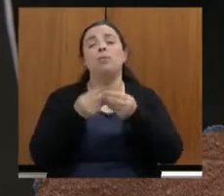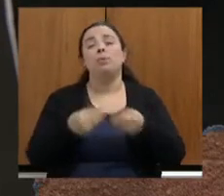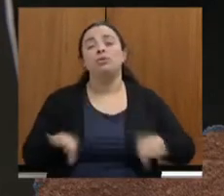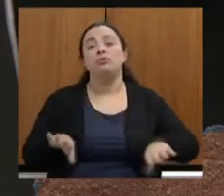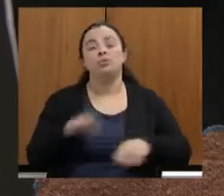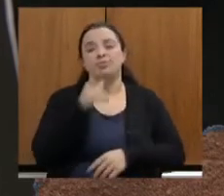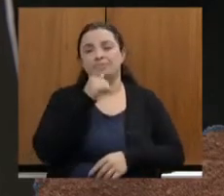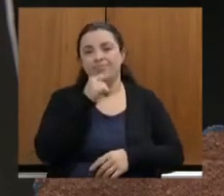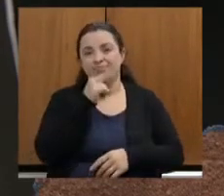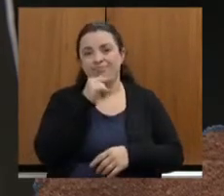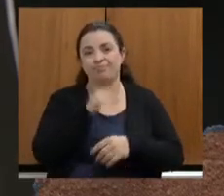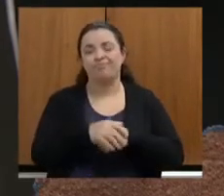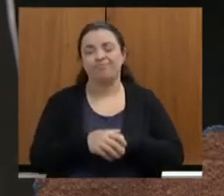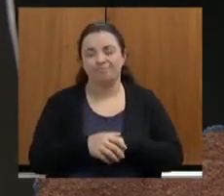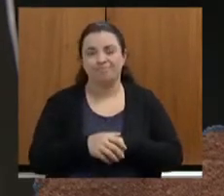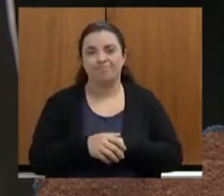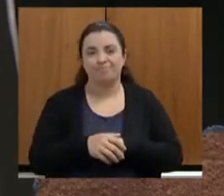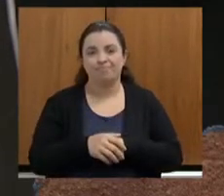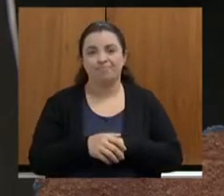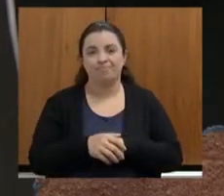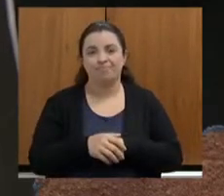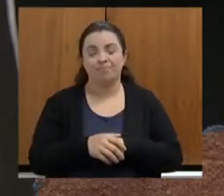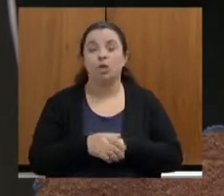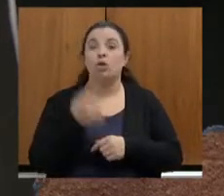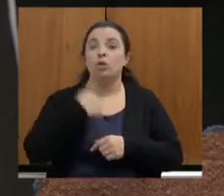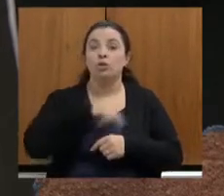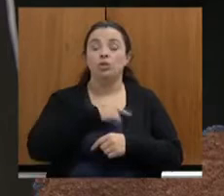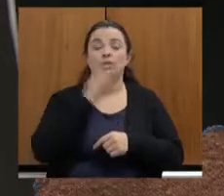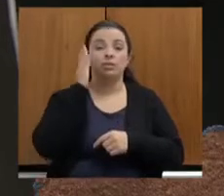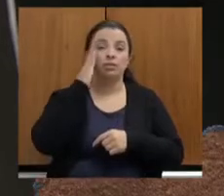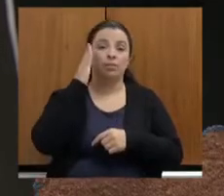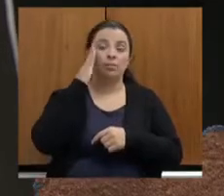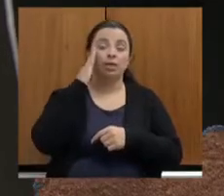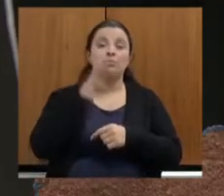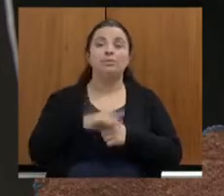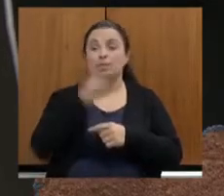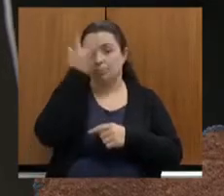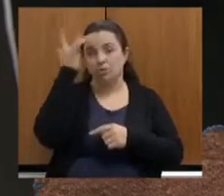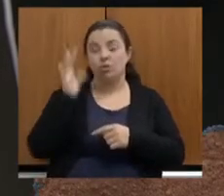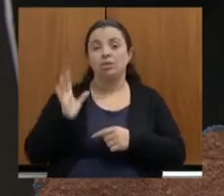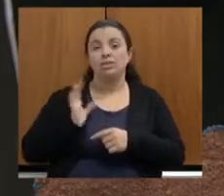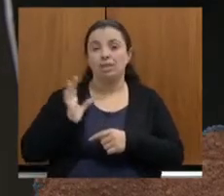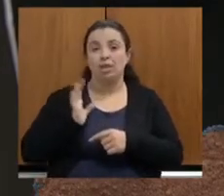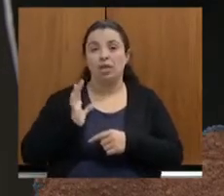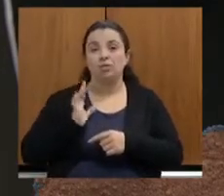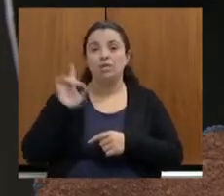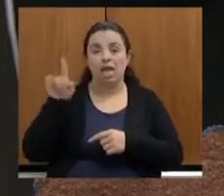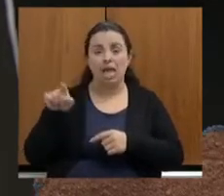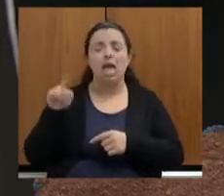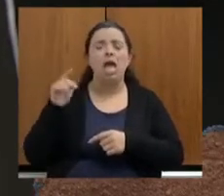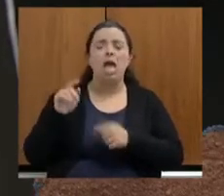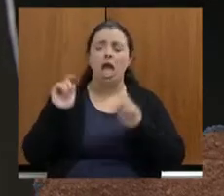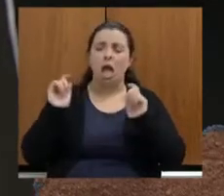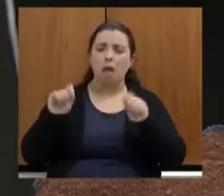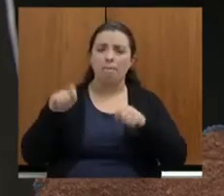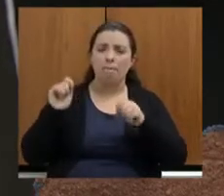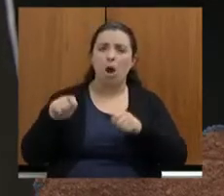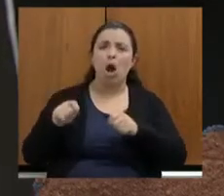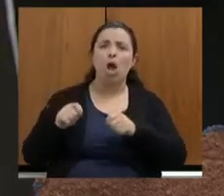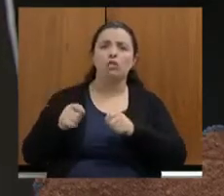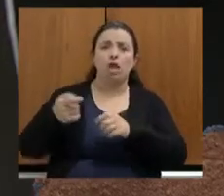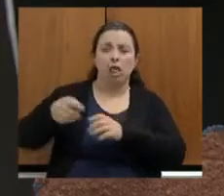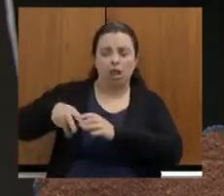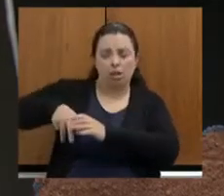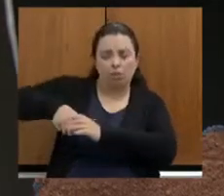E é porque sabemos que os ricos foram seus postos seus